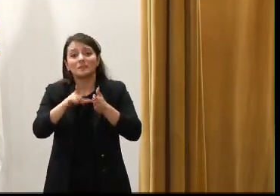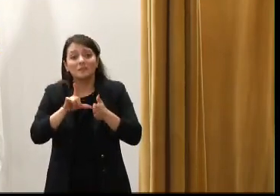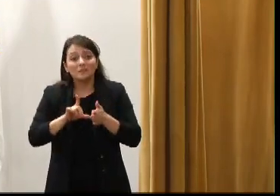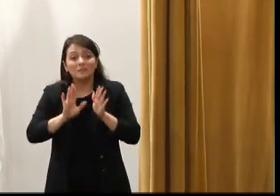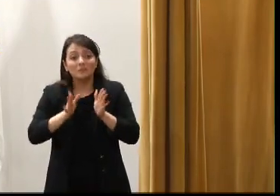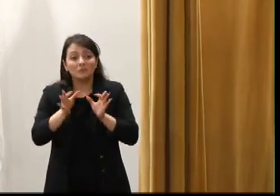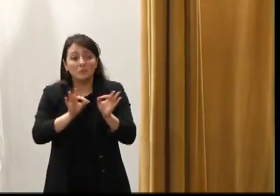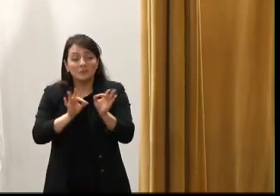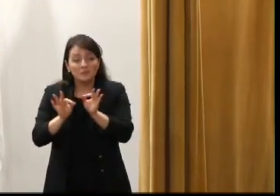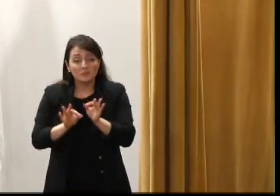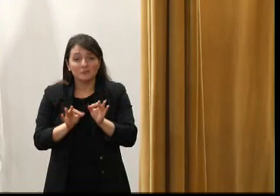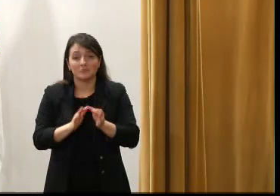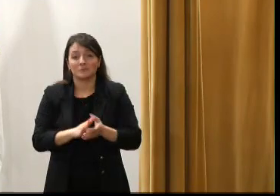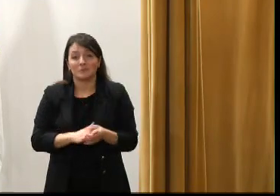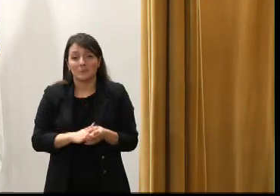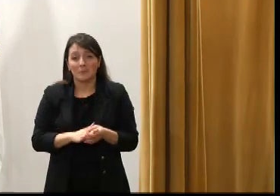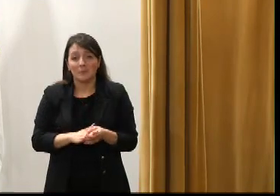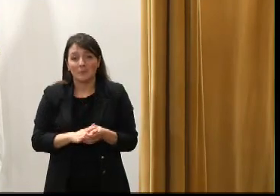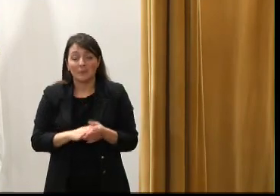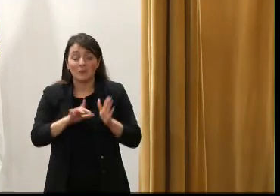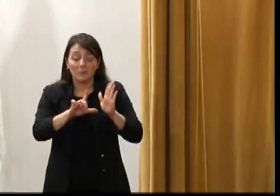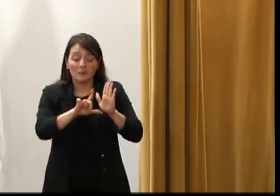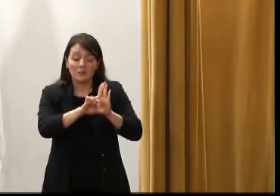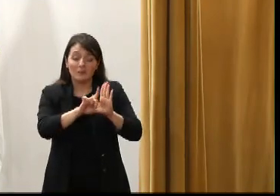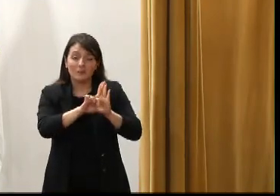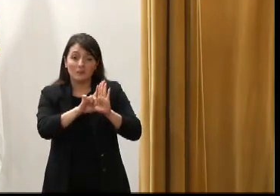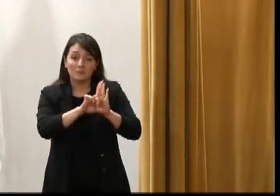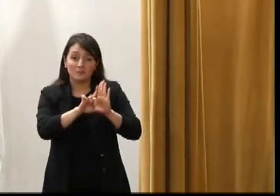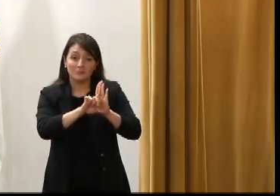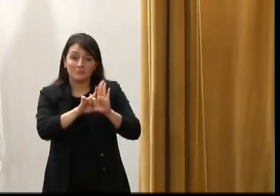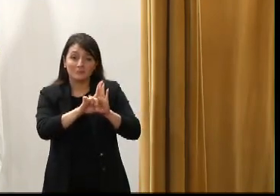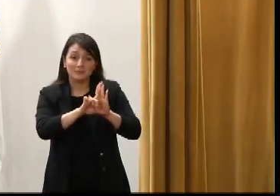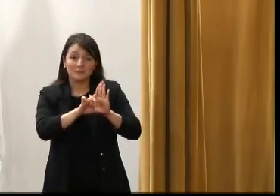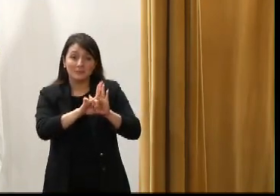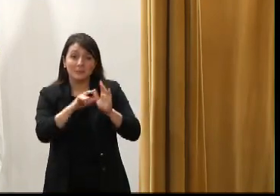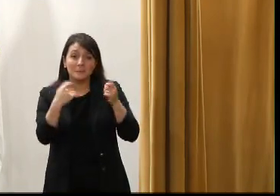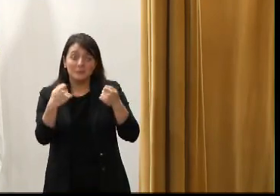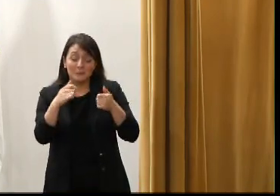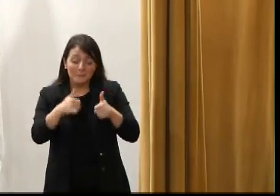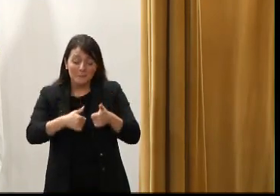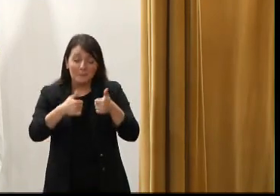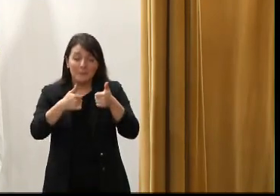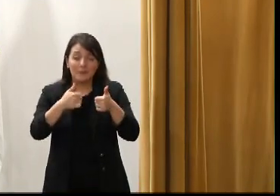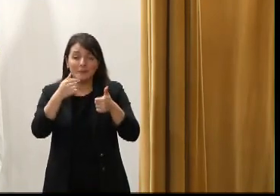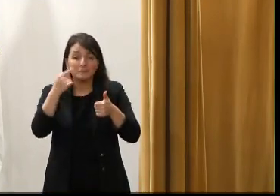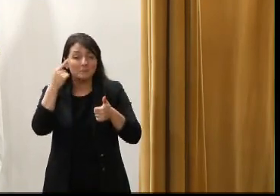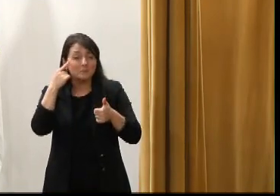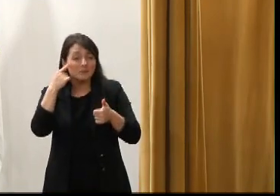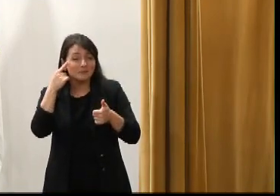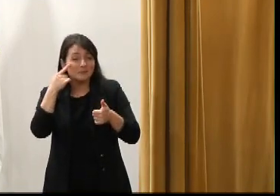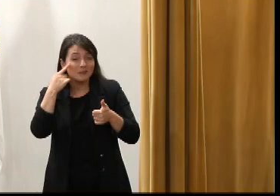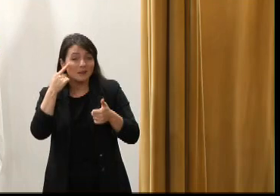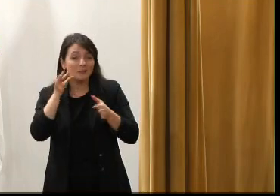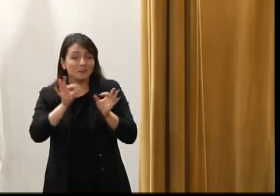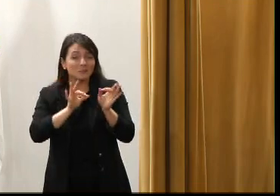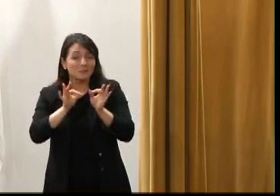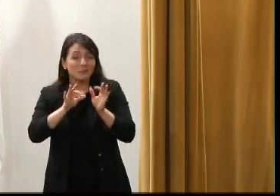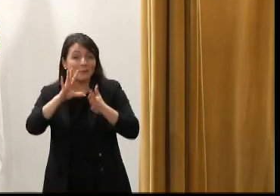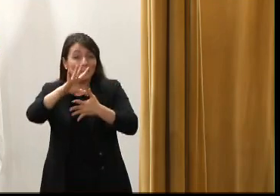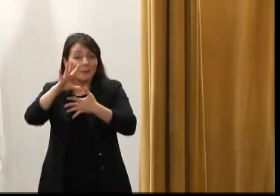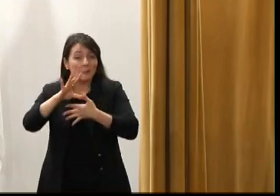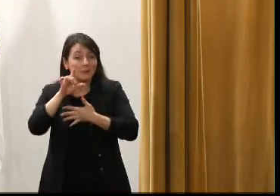uma versão de legislação muito bem sucedida e muito bem pensada. Mapas de